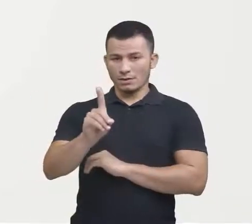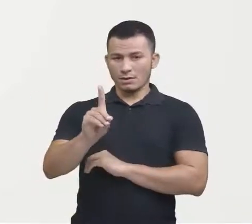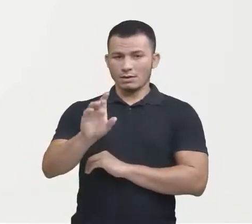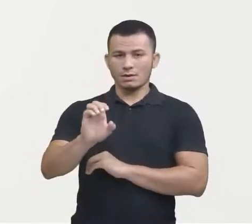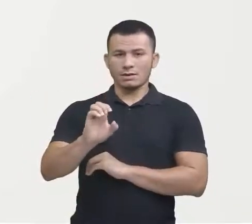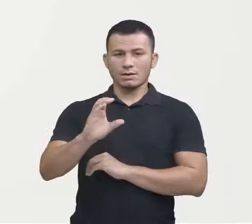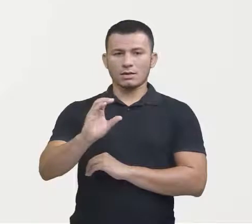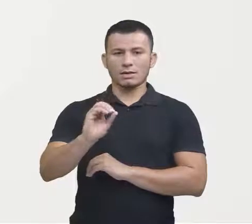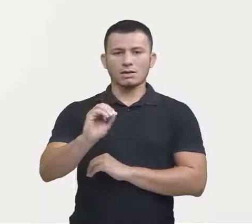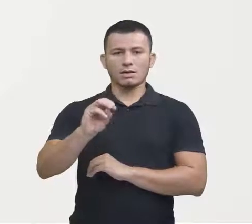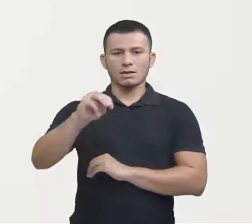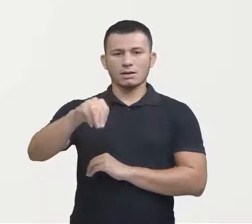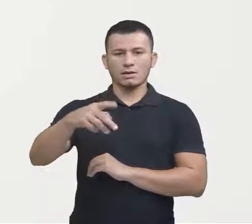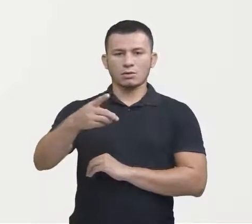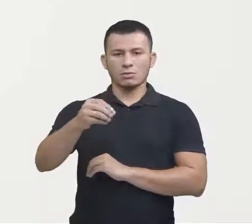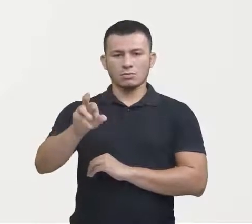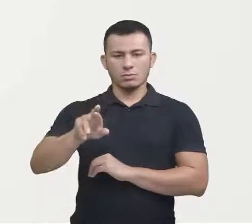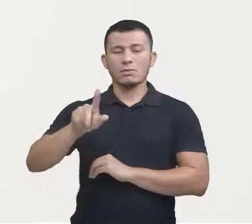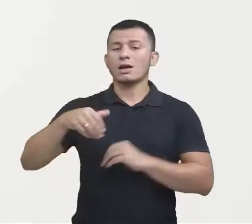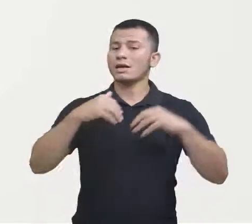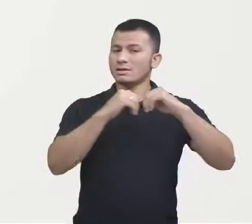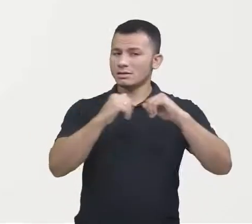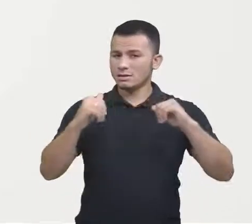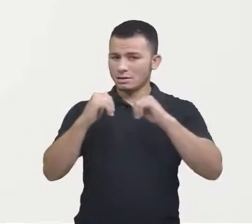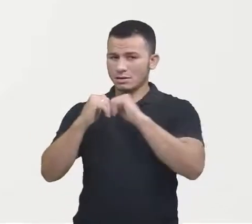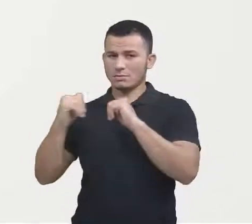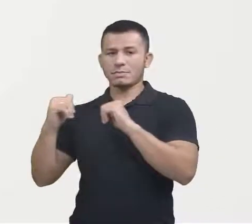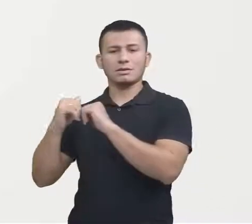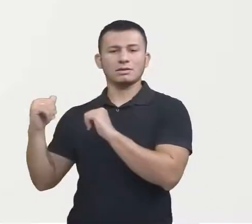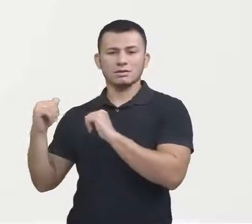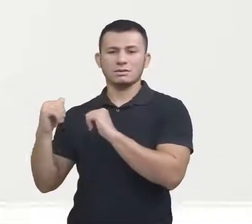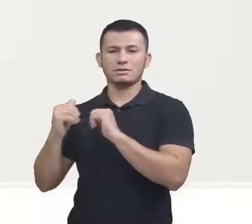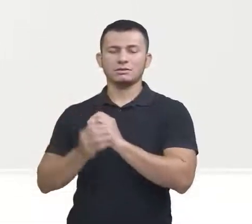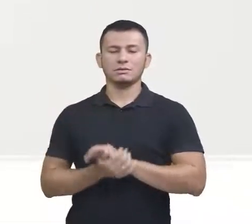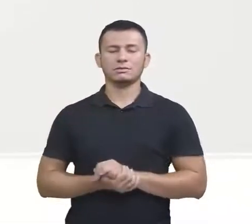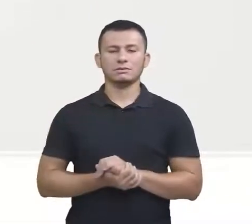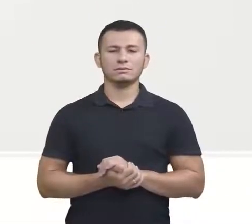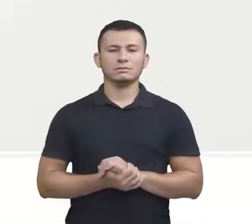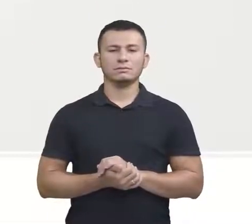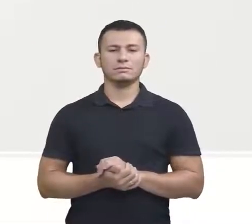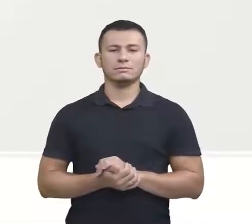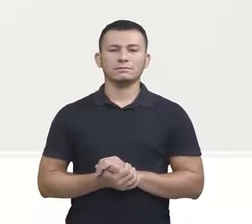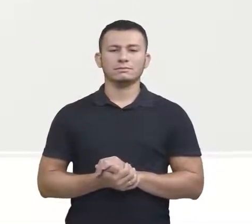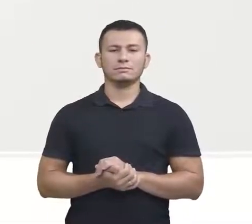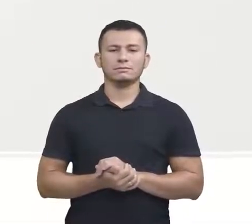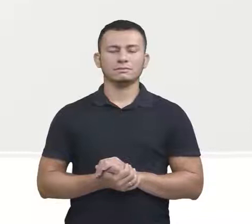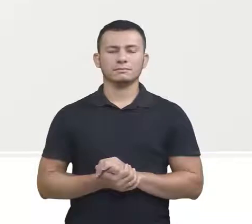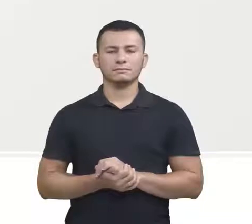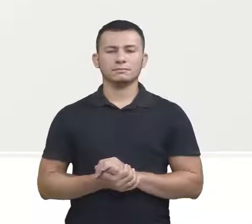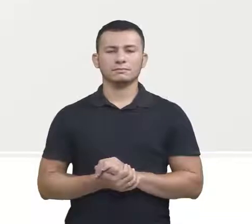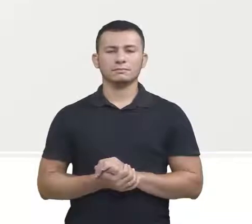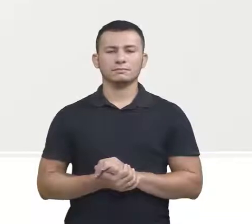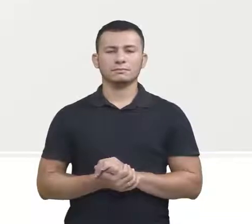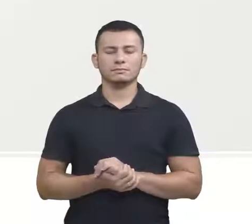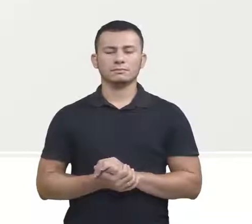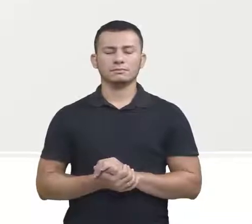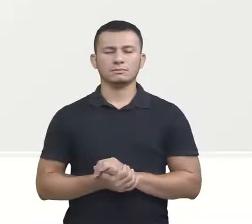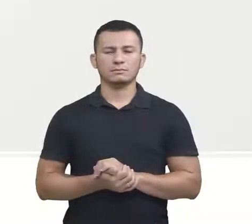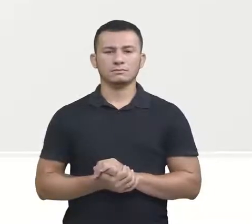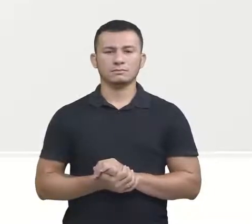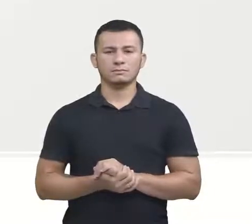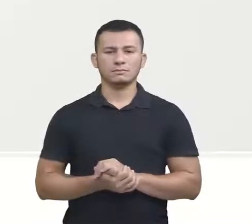faço o que os Air paro e eu vou ter e